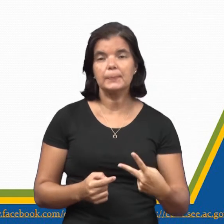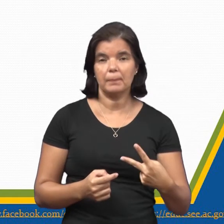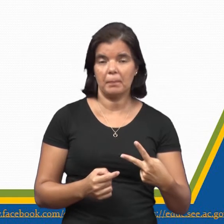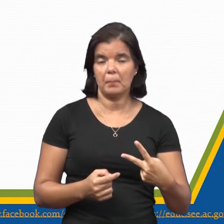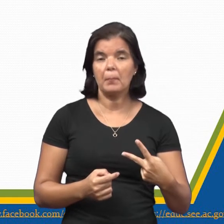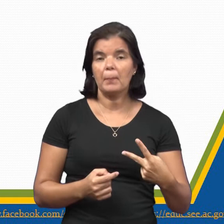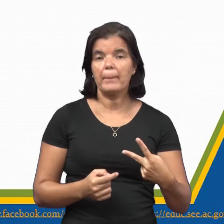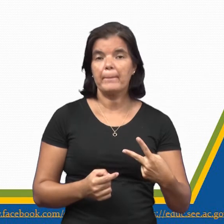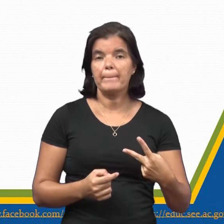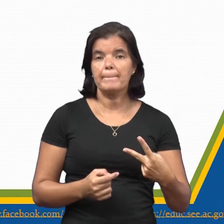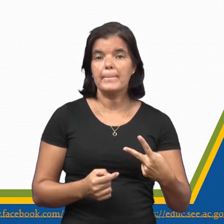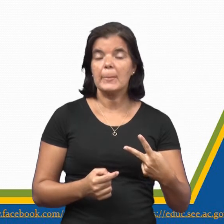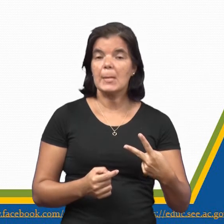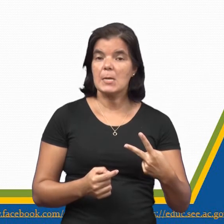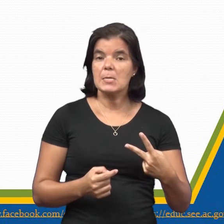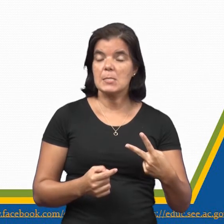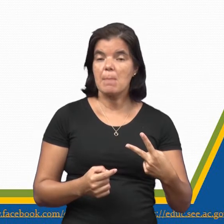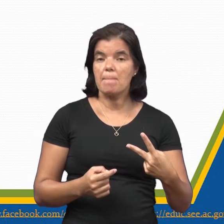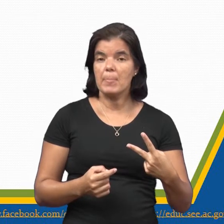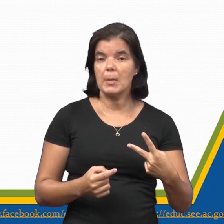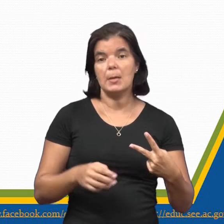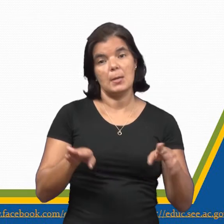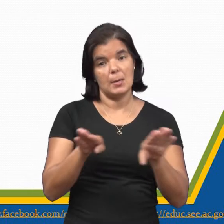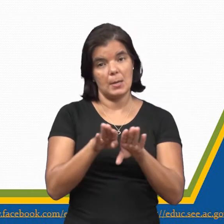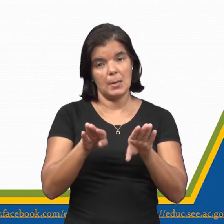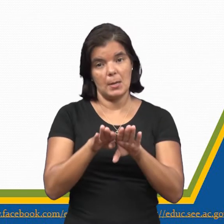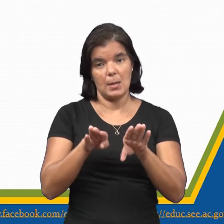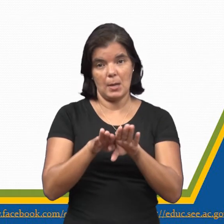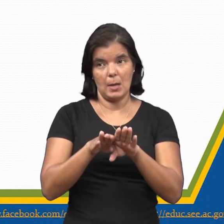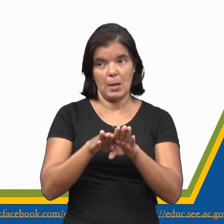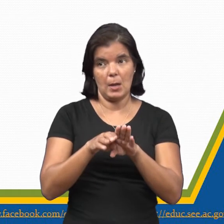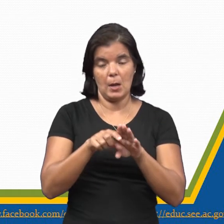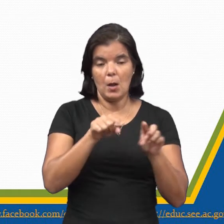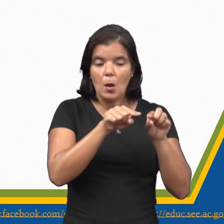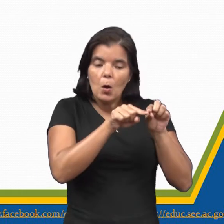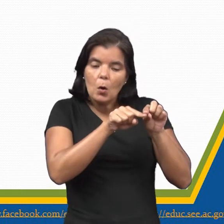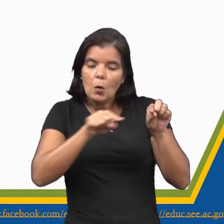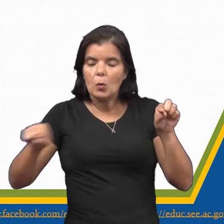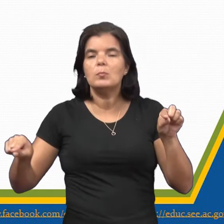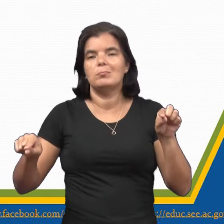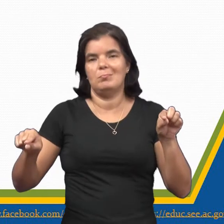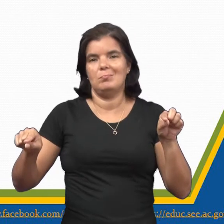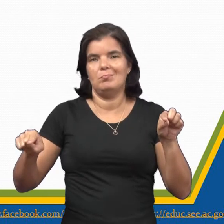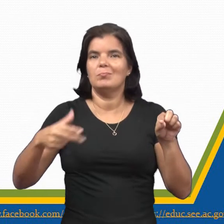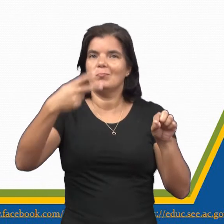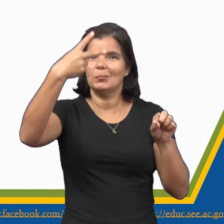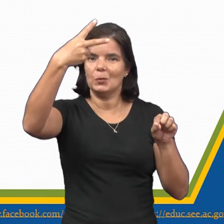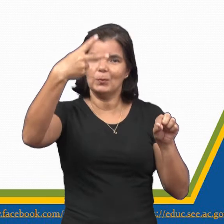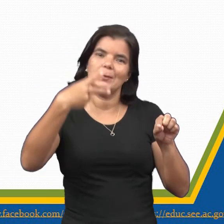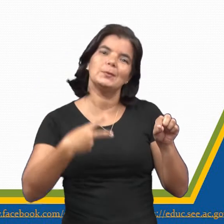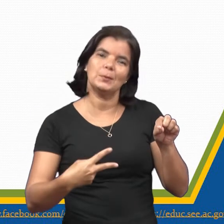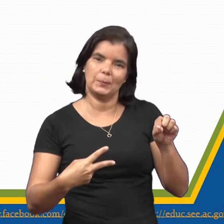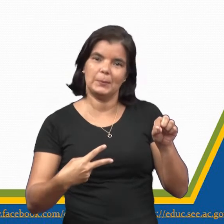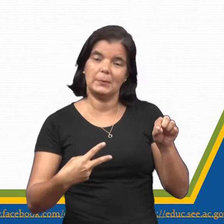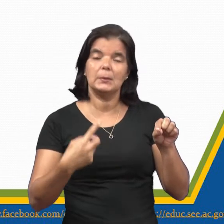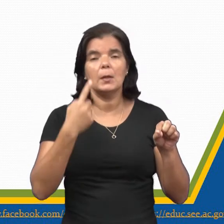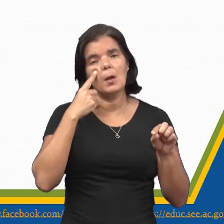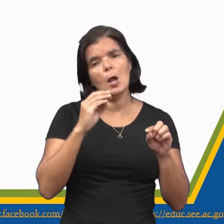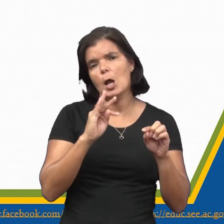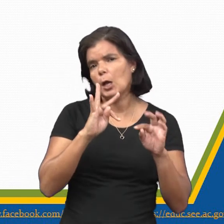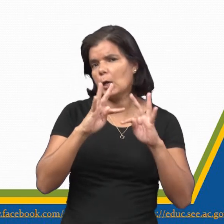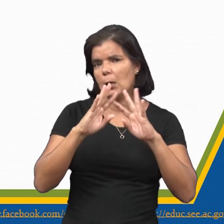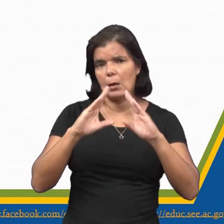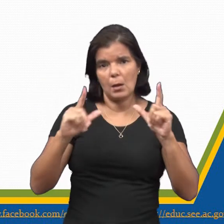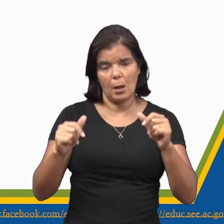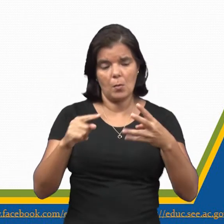mesma inclinação, e 2 a 2 na horizontal. E evidentemente que os 4